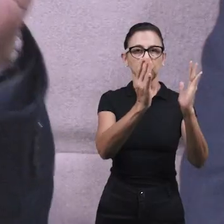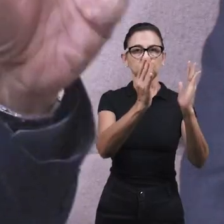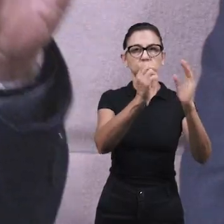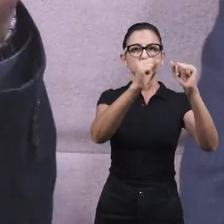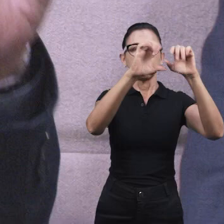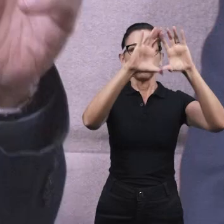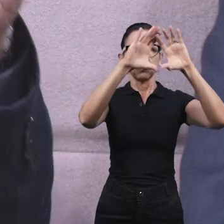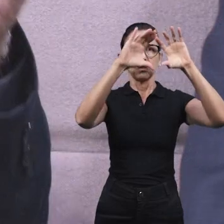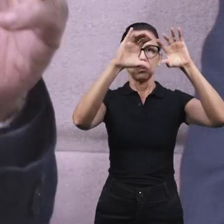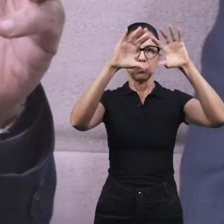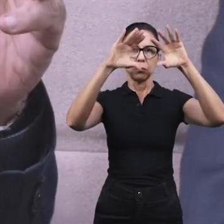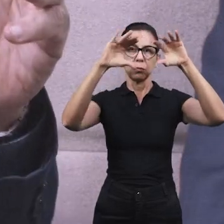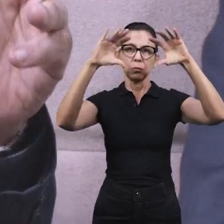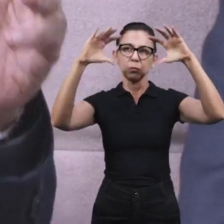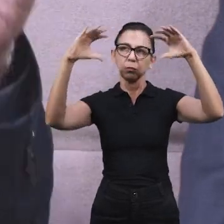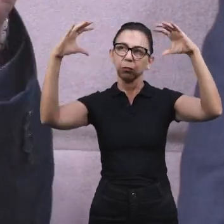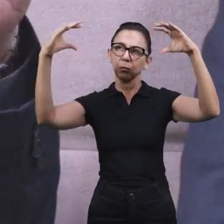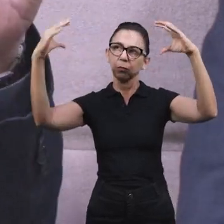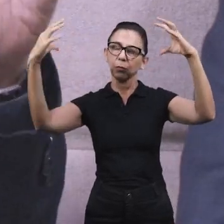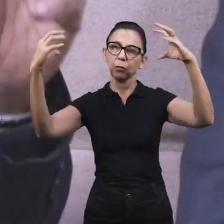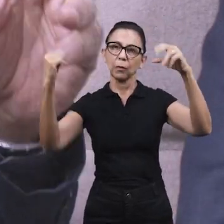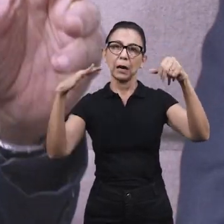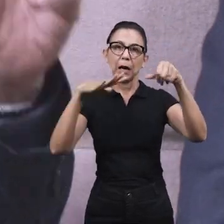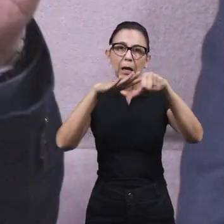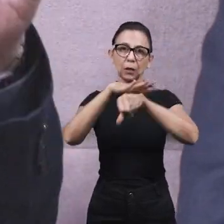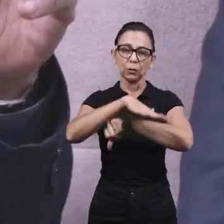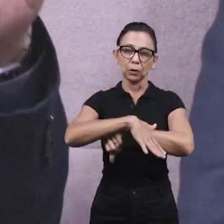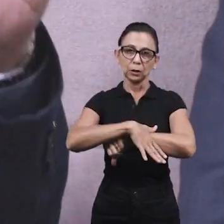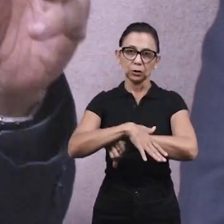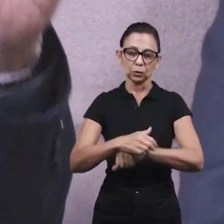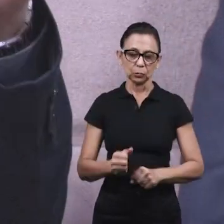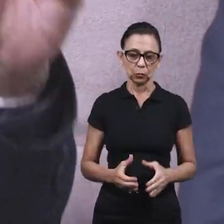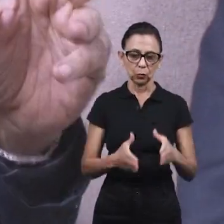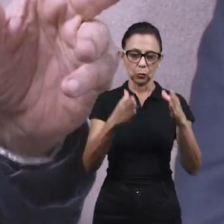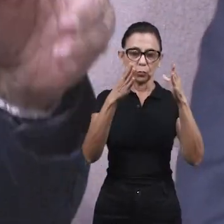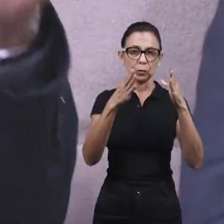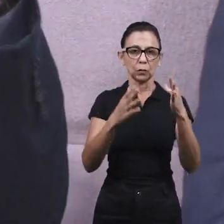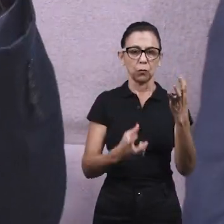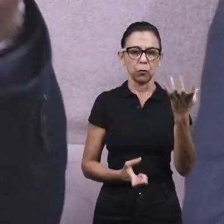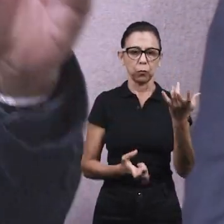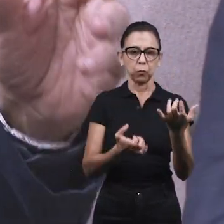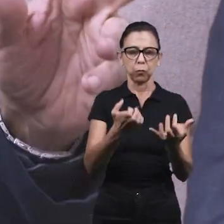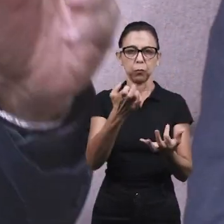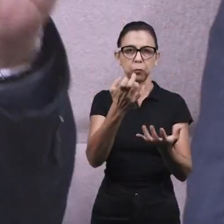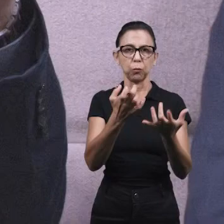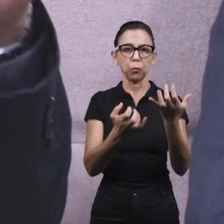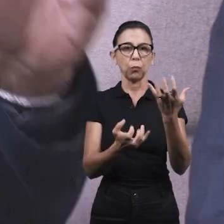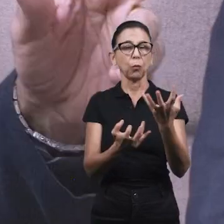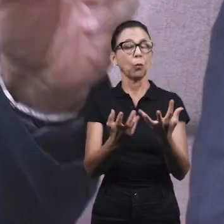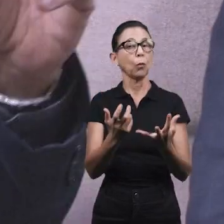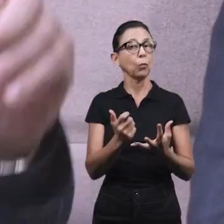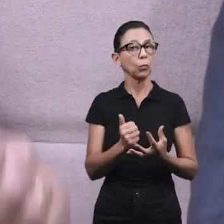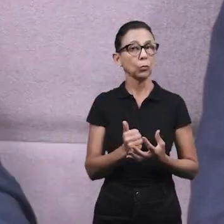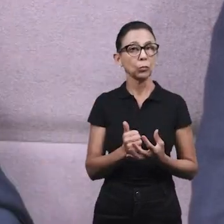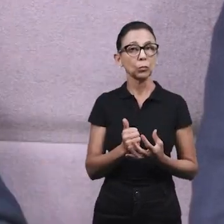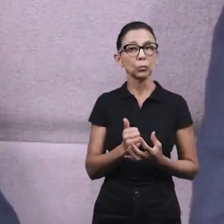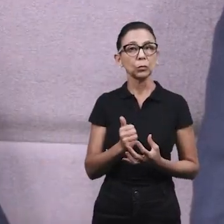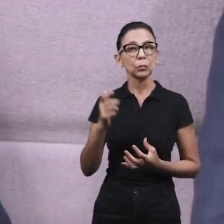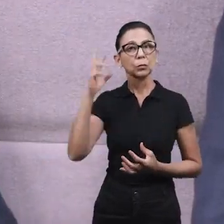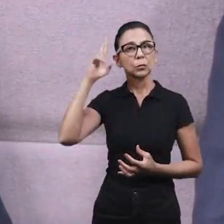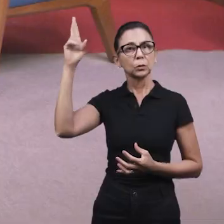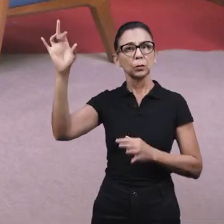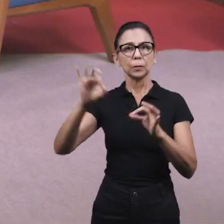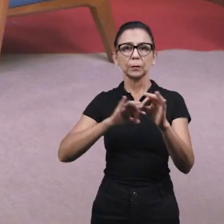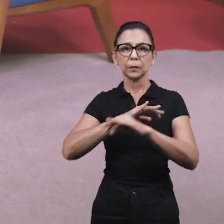rocha, cada milagre desse apontava profeticamente para a pessoa gloriosa do